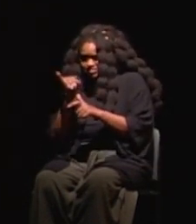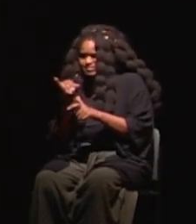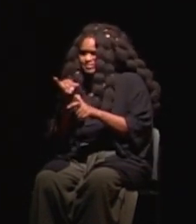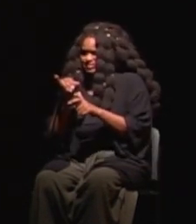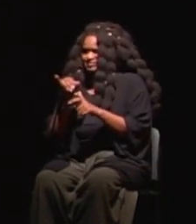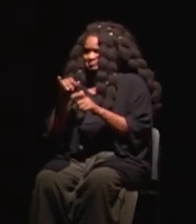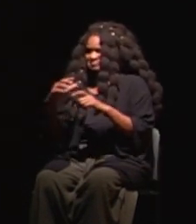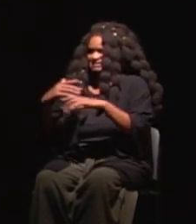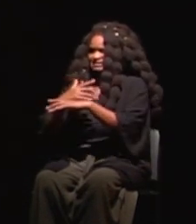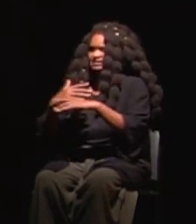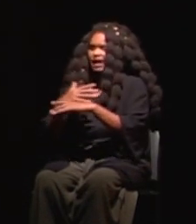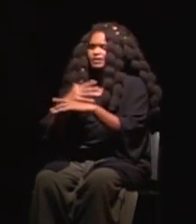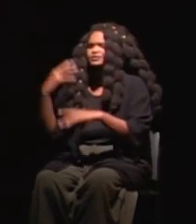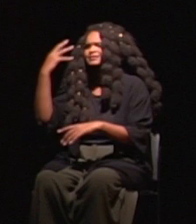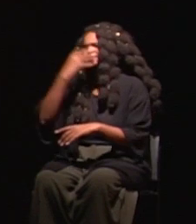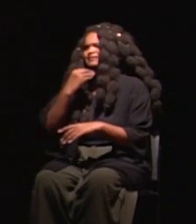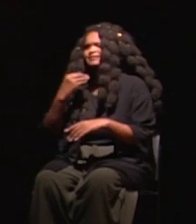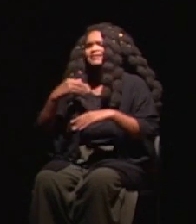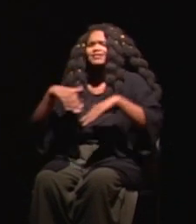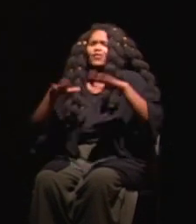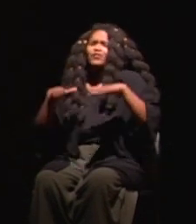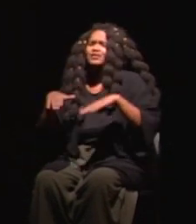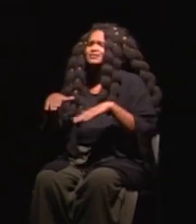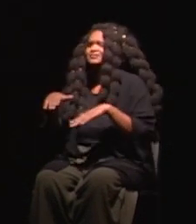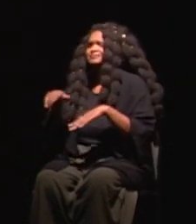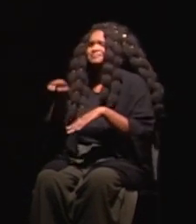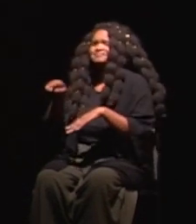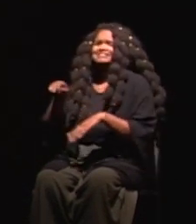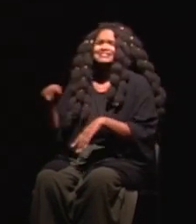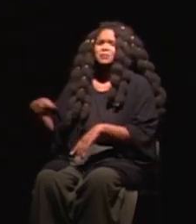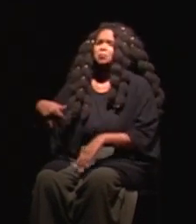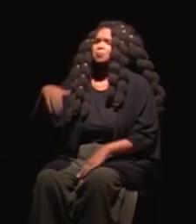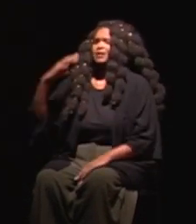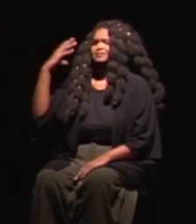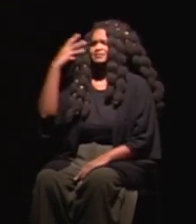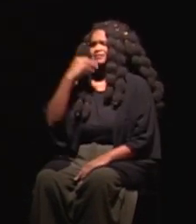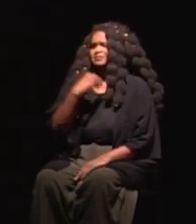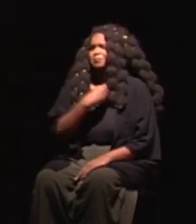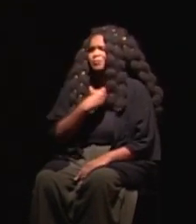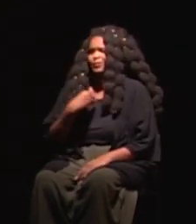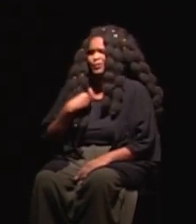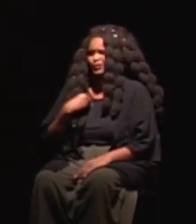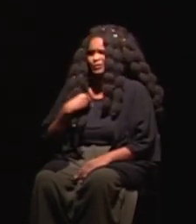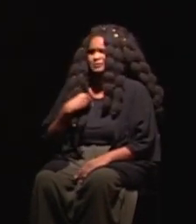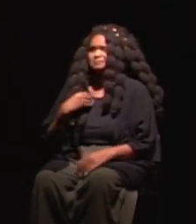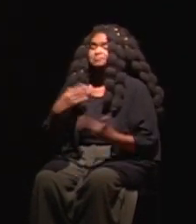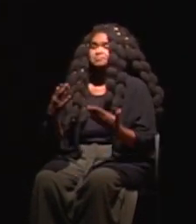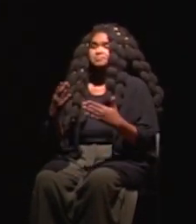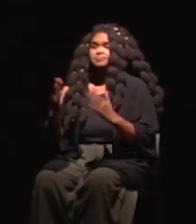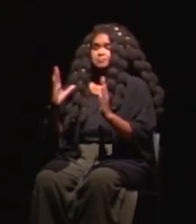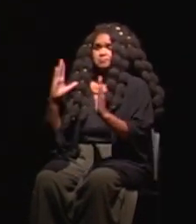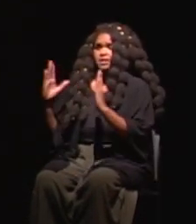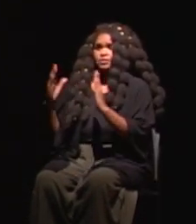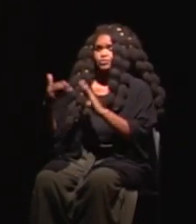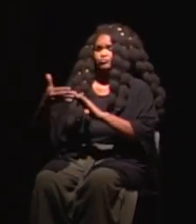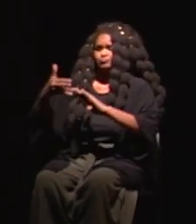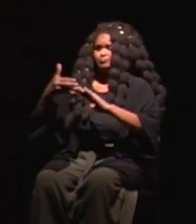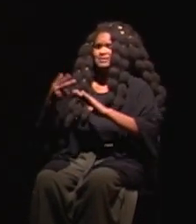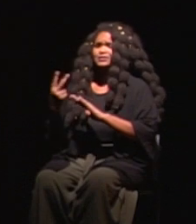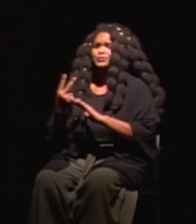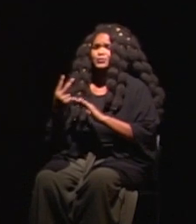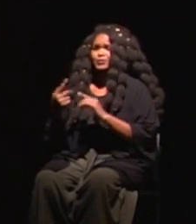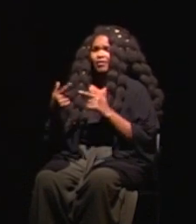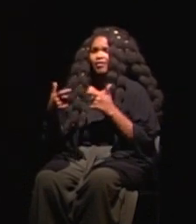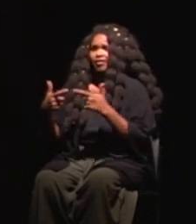mais bonita de todas na Polônia. E, naquele momento, e na Segunda Guerra, foi